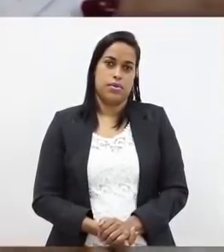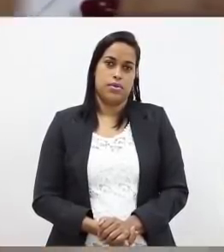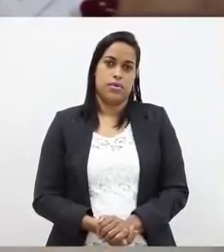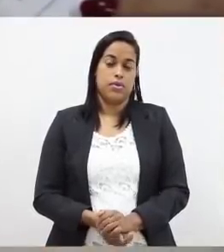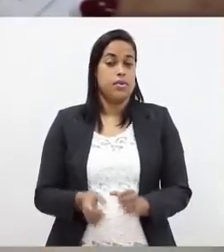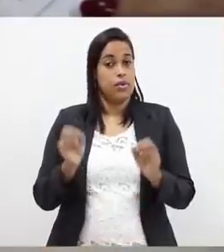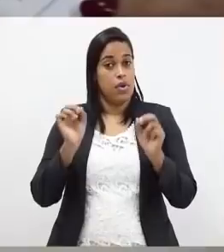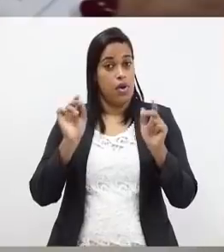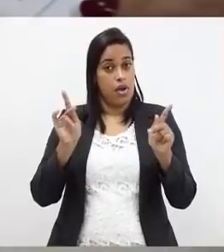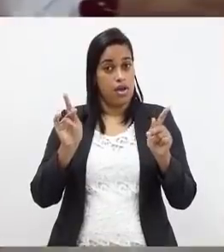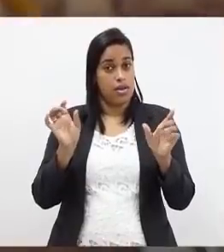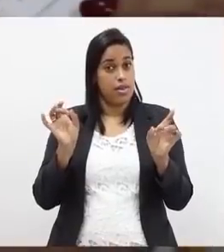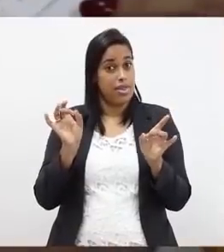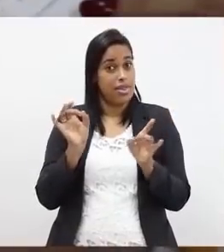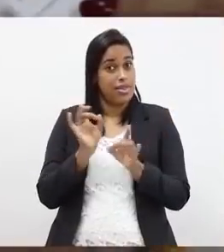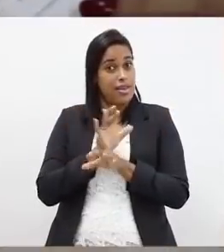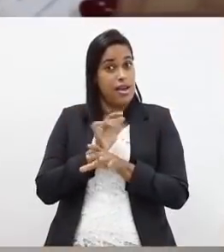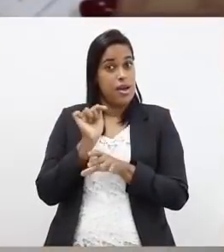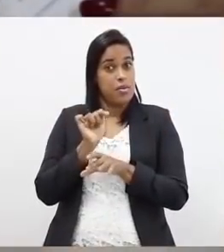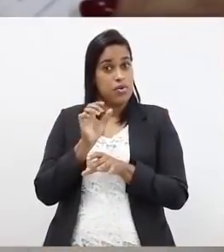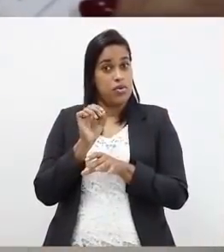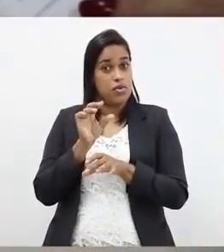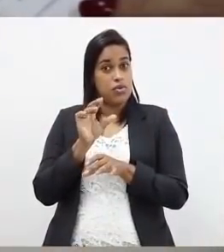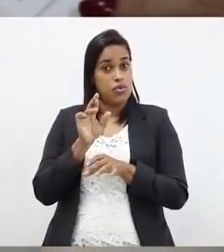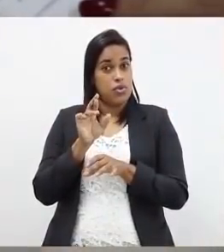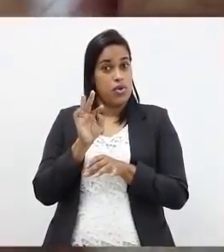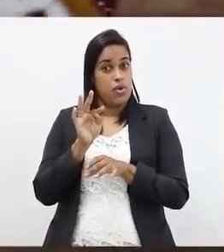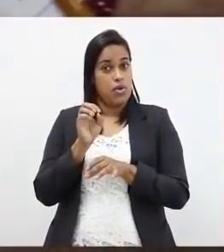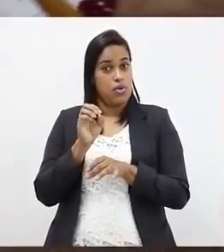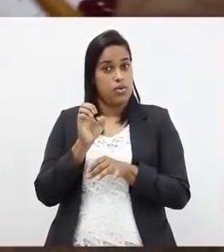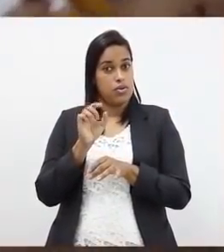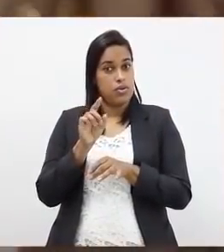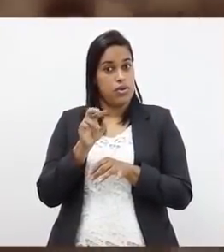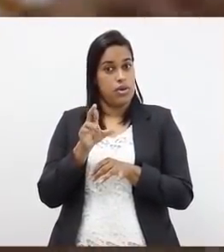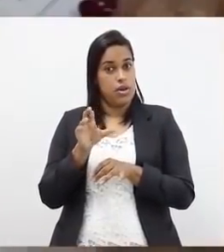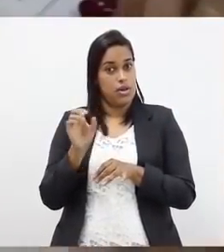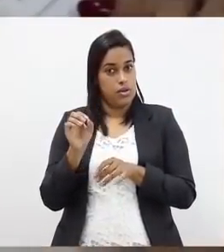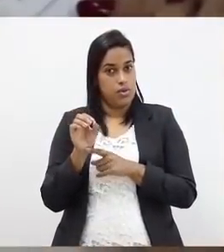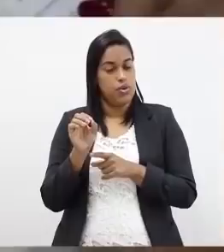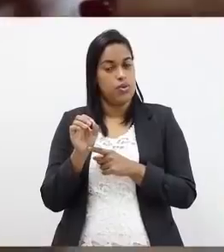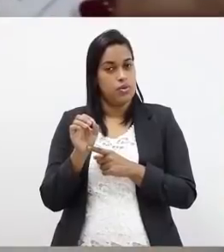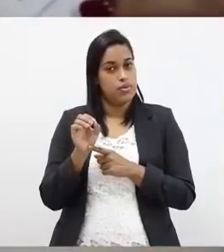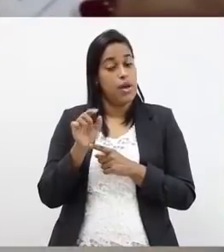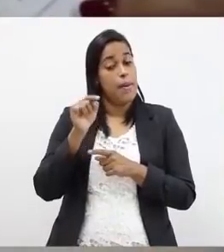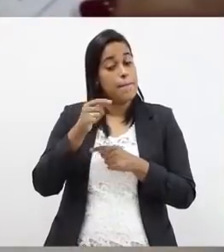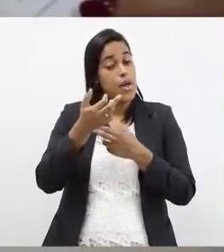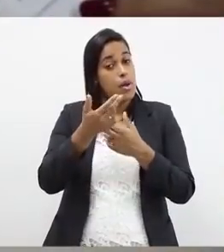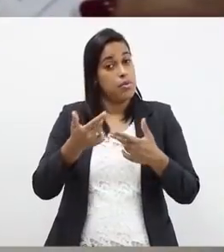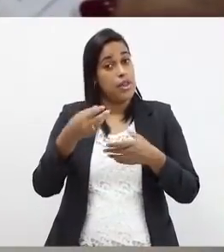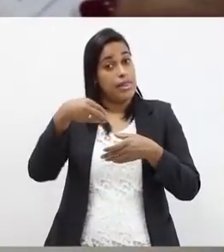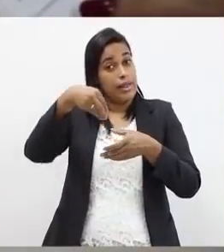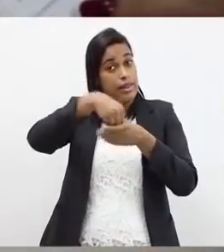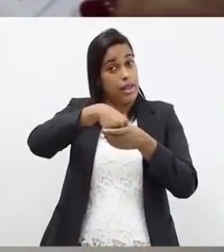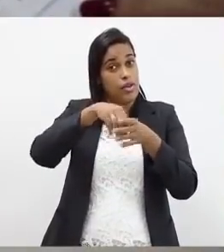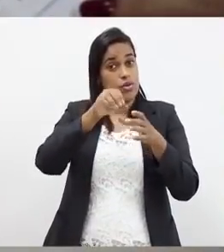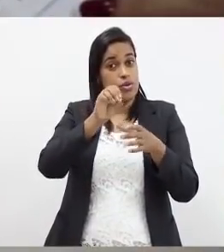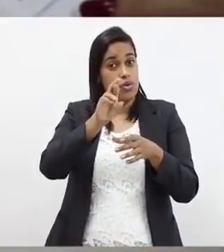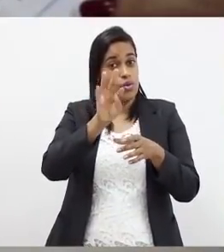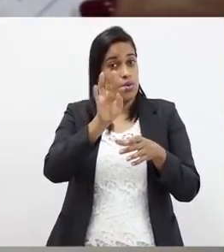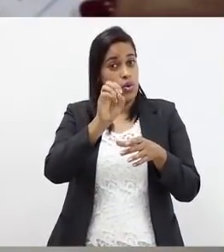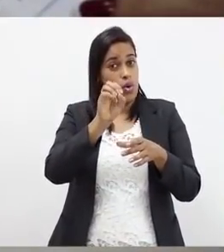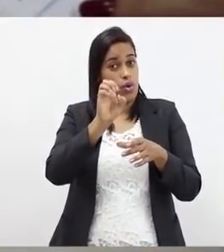Está pronto o nosso ortoedro envolvente. A minha peça vai estar localizada dentro desse ortoedro. Percebam que fica muito